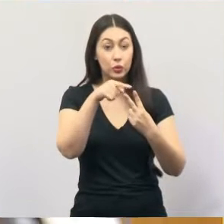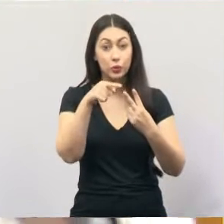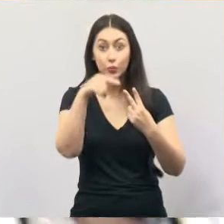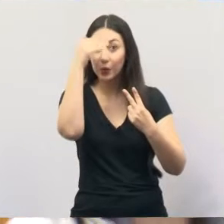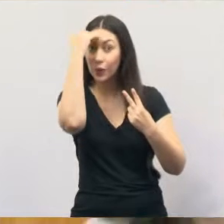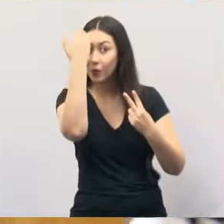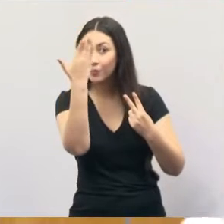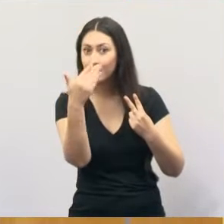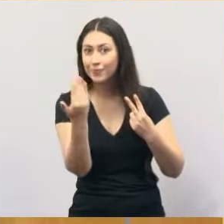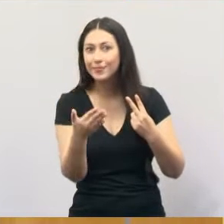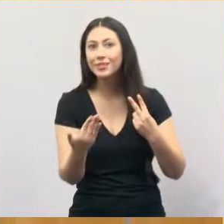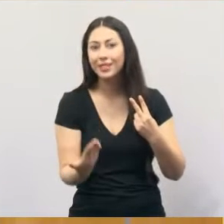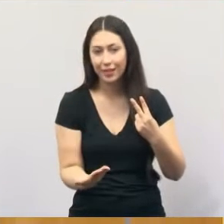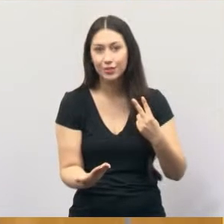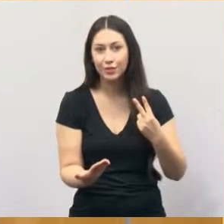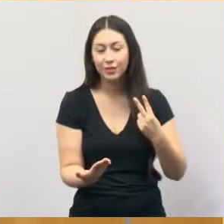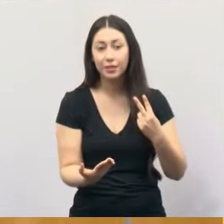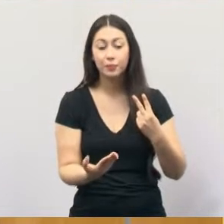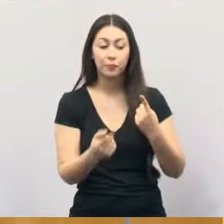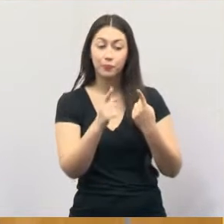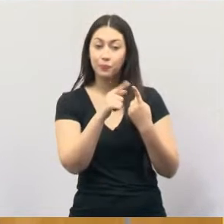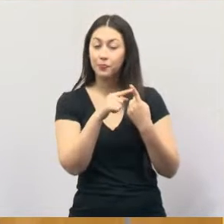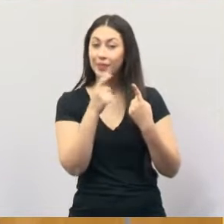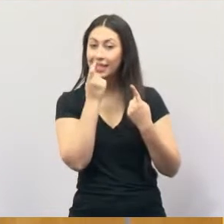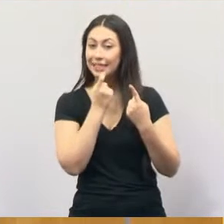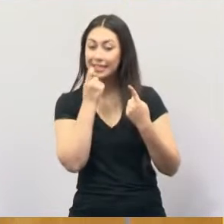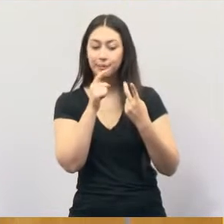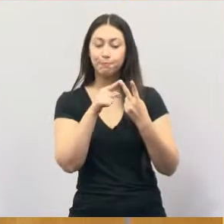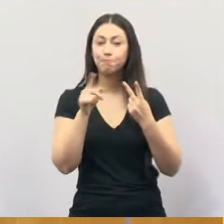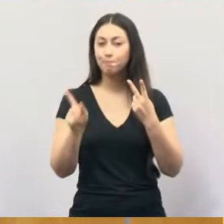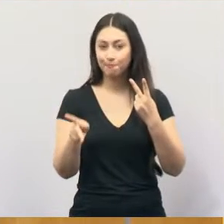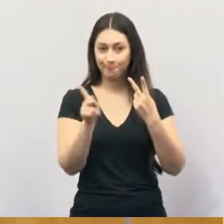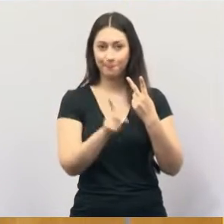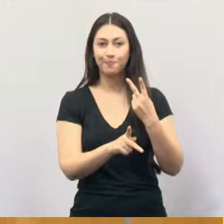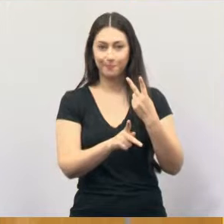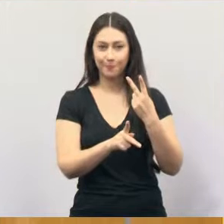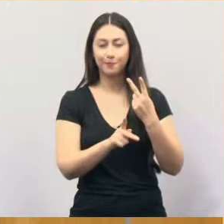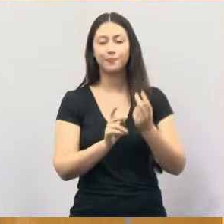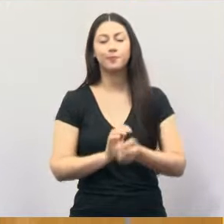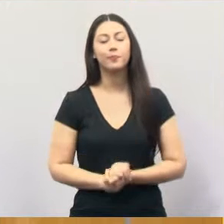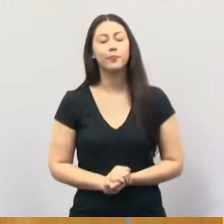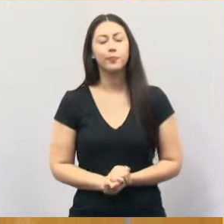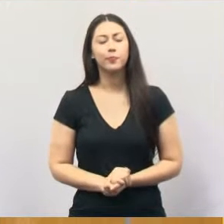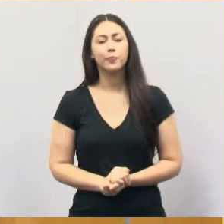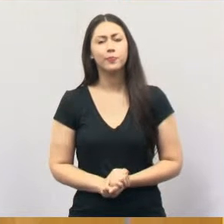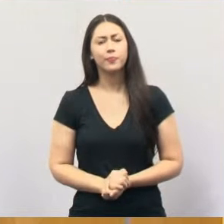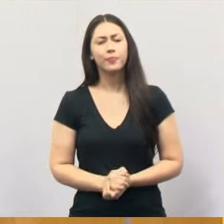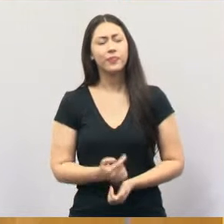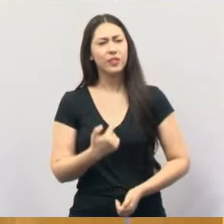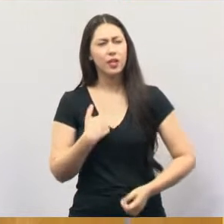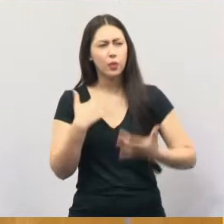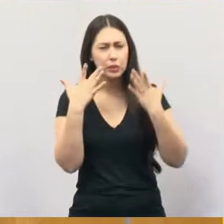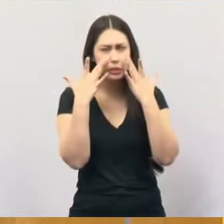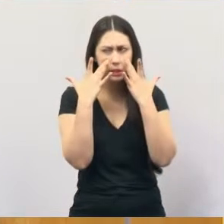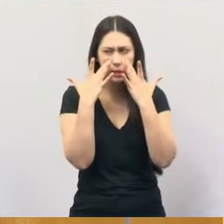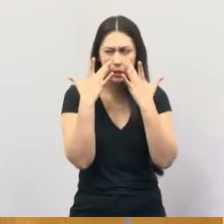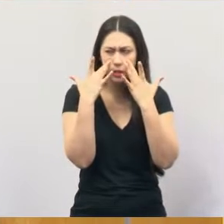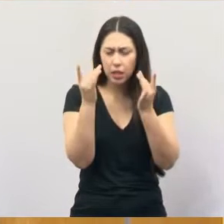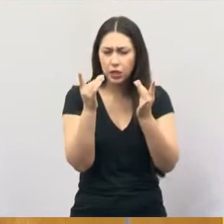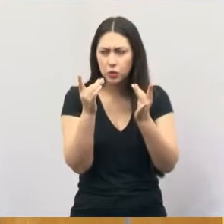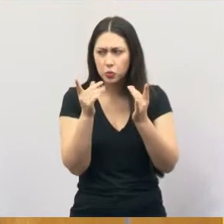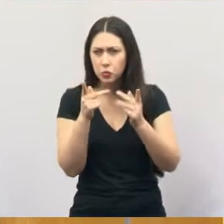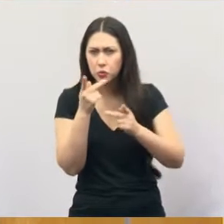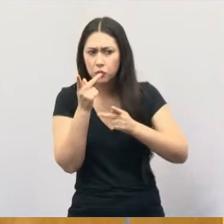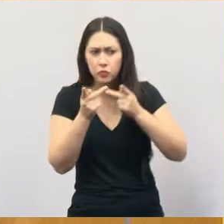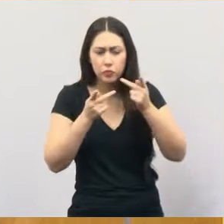homenagens aos dentistas e aos professores. E eu fiquei muito atento à fala de todos